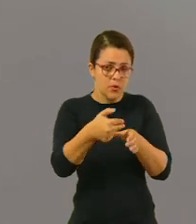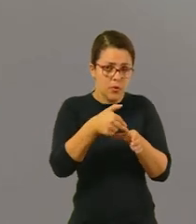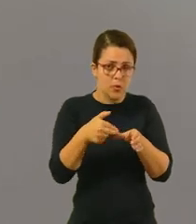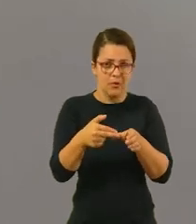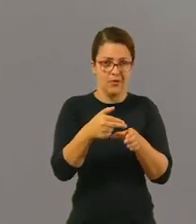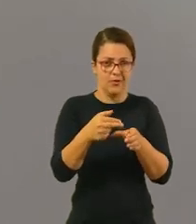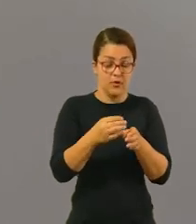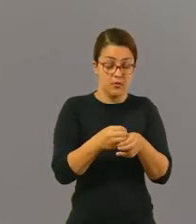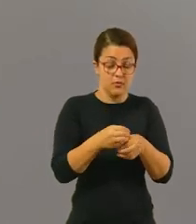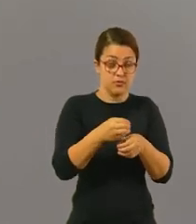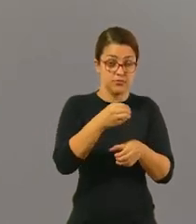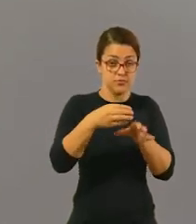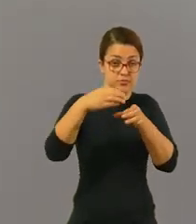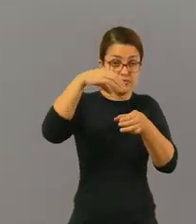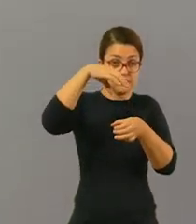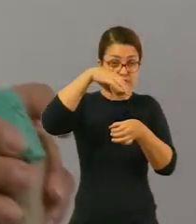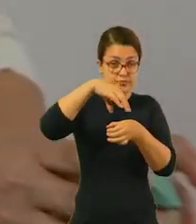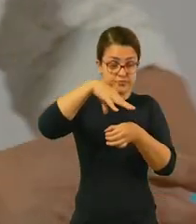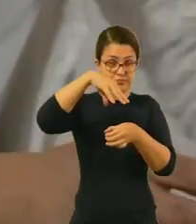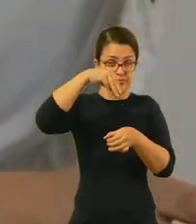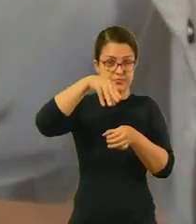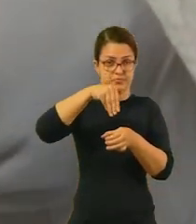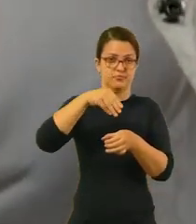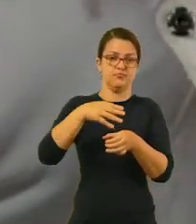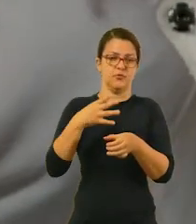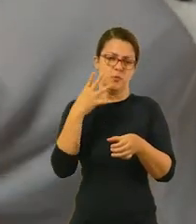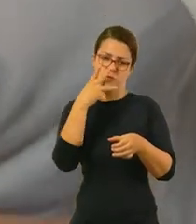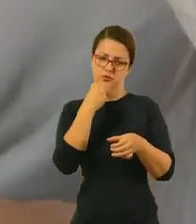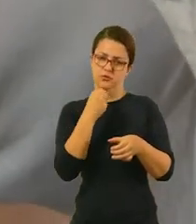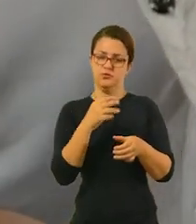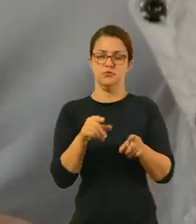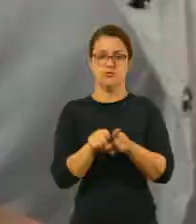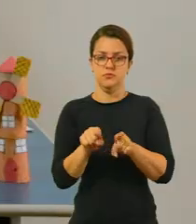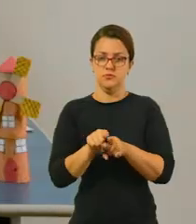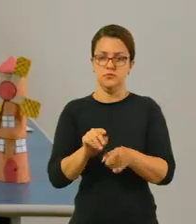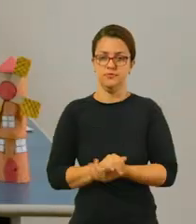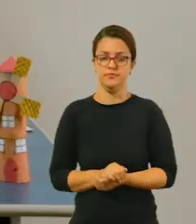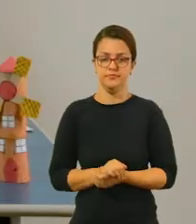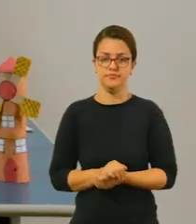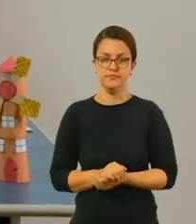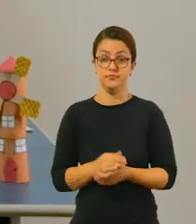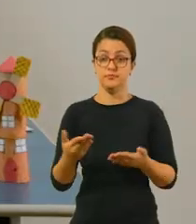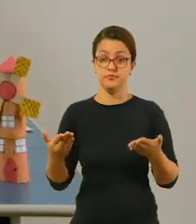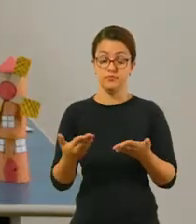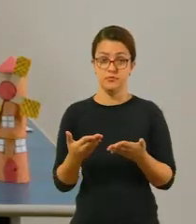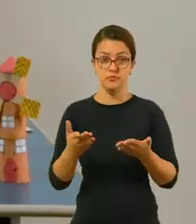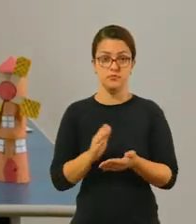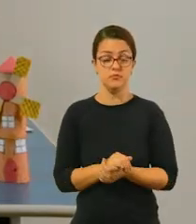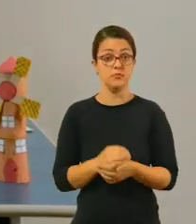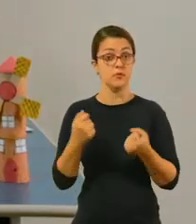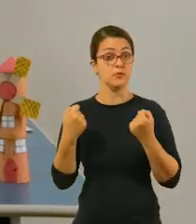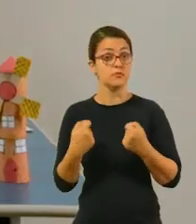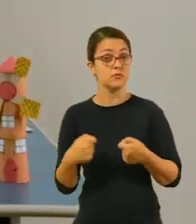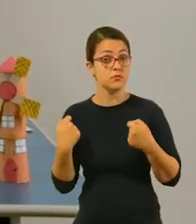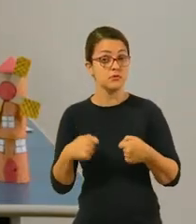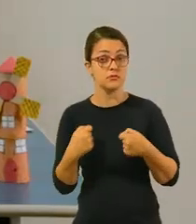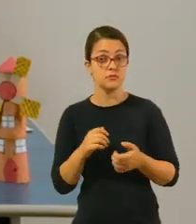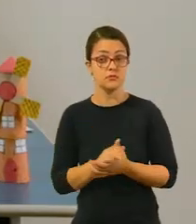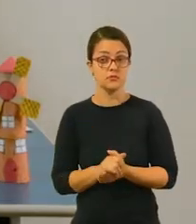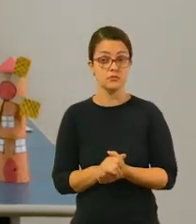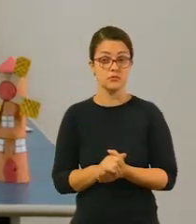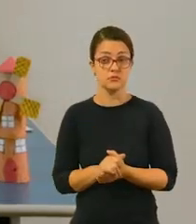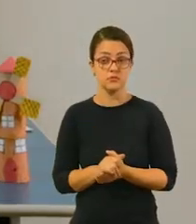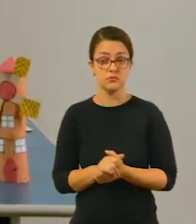também. Vai ficar uma gracinha. Mais uma outra coisa. agora vamos precisar fazer as